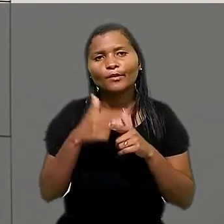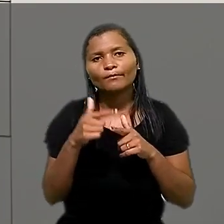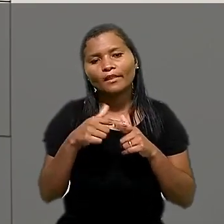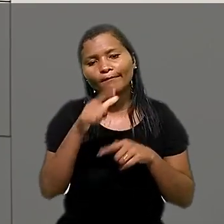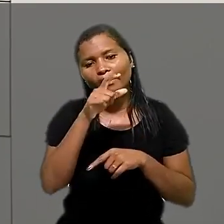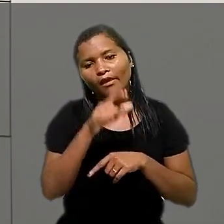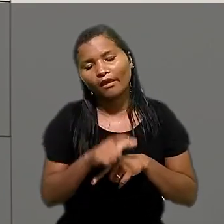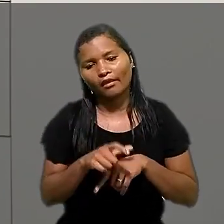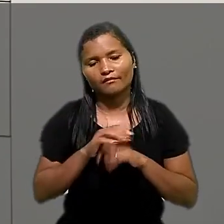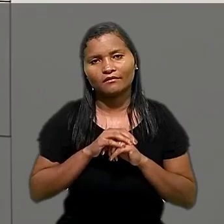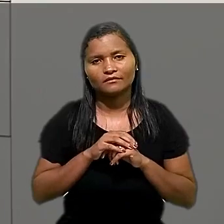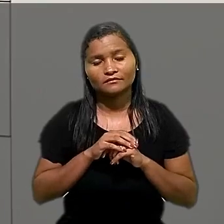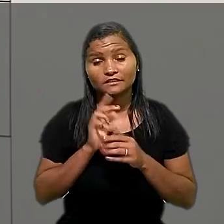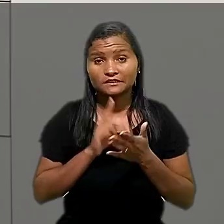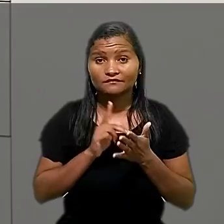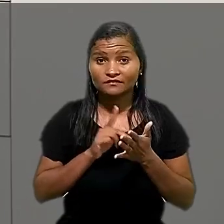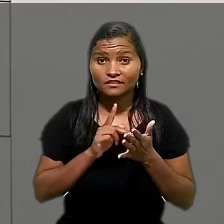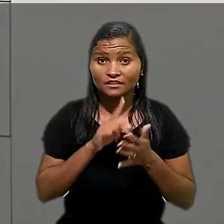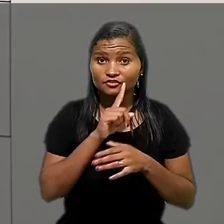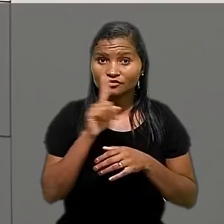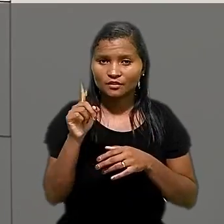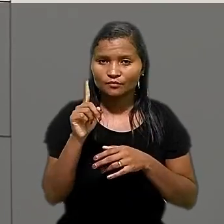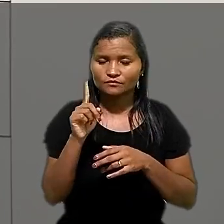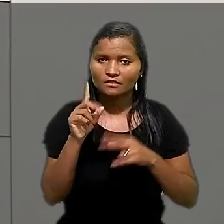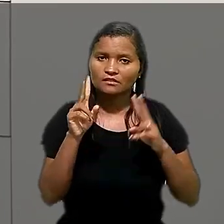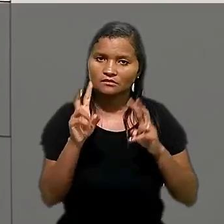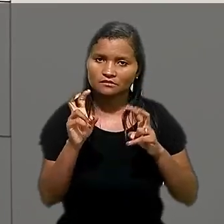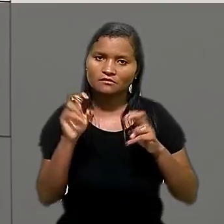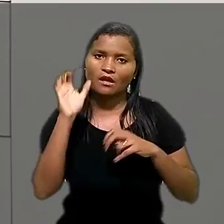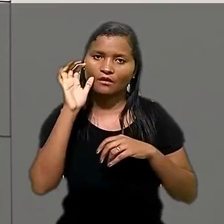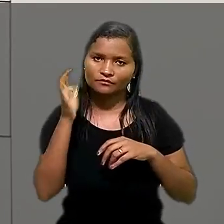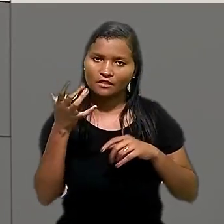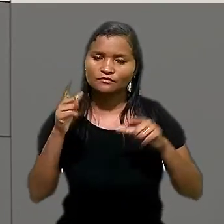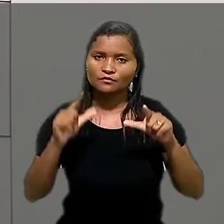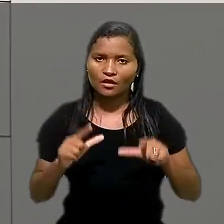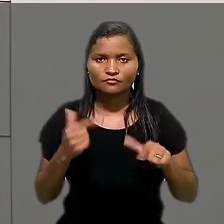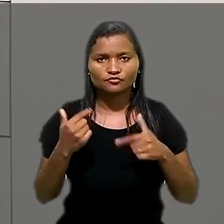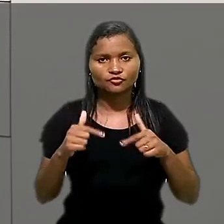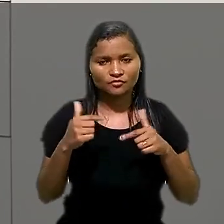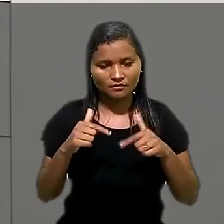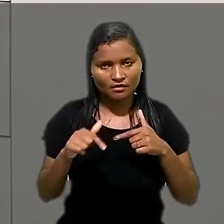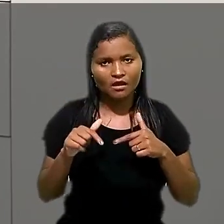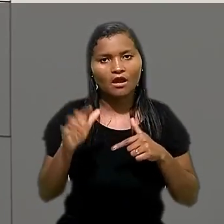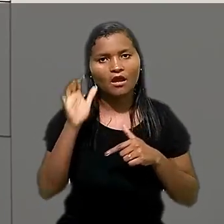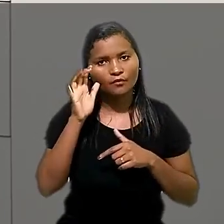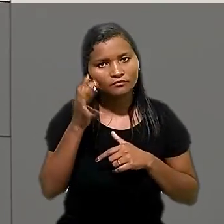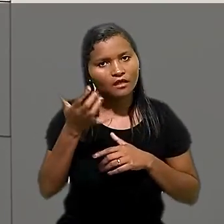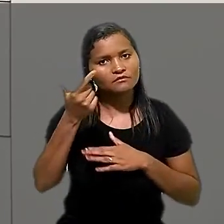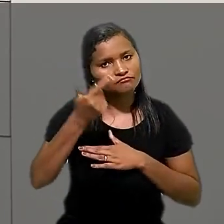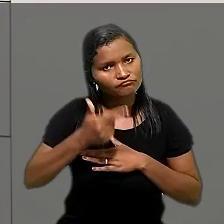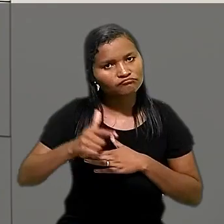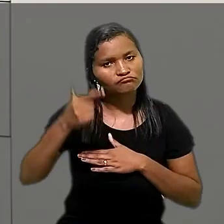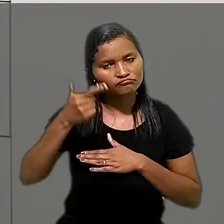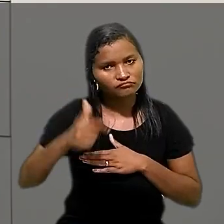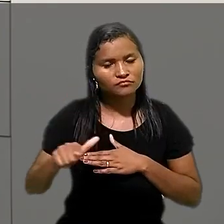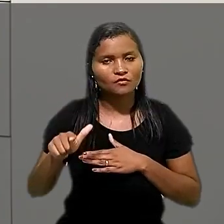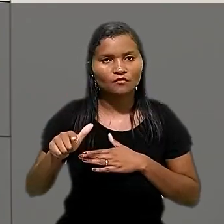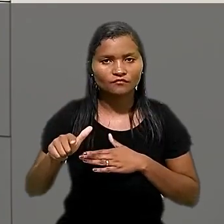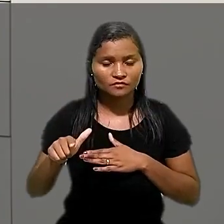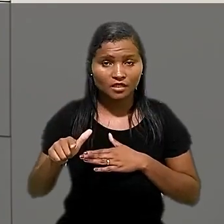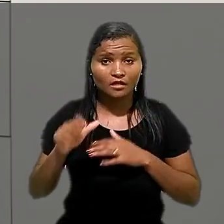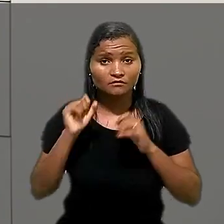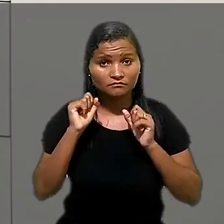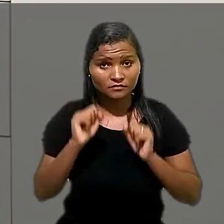são elas quando na verdade não essas questões elas acontecem no ambiente de trabalho elas acontecem com frequência e